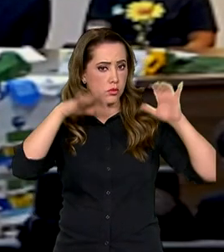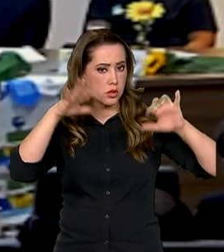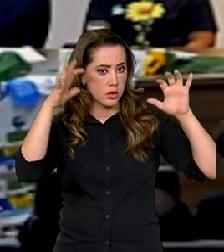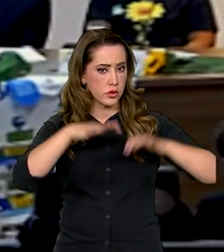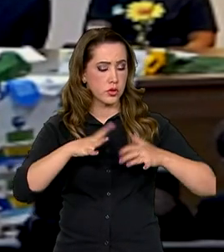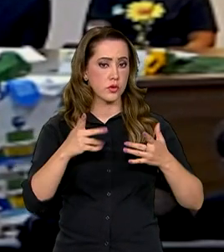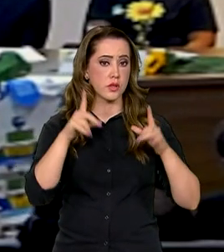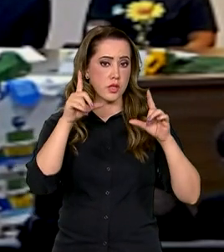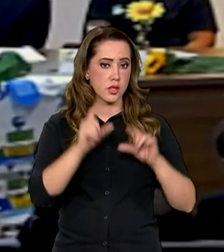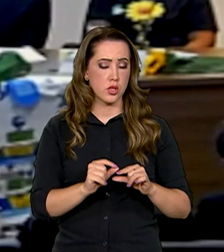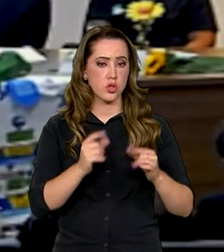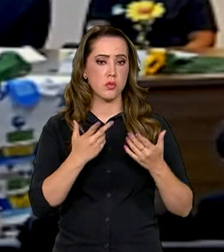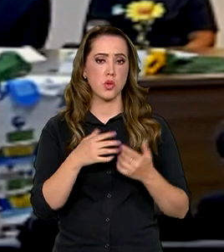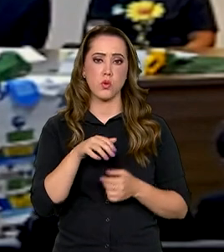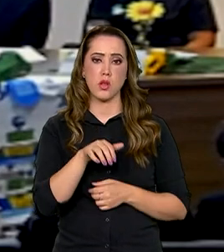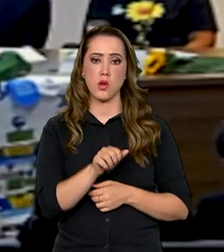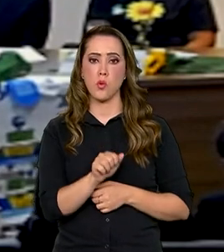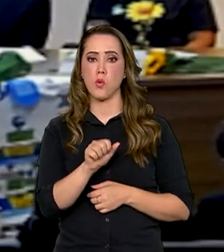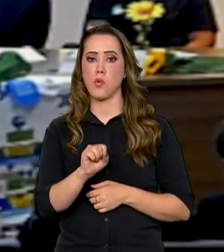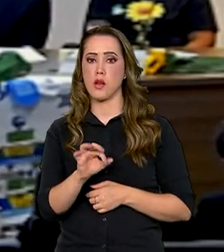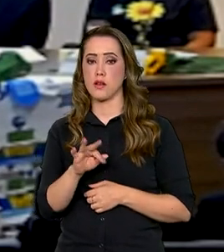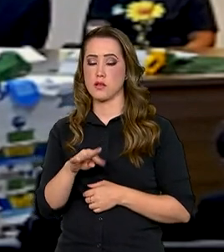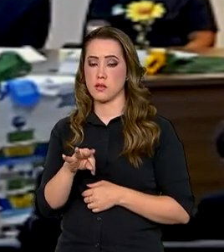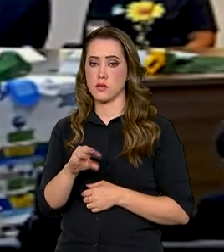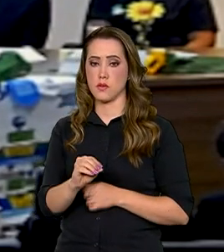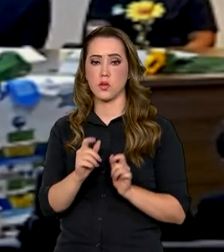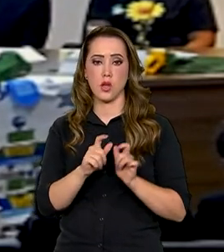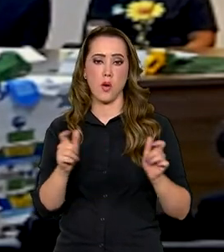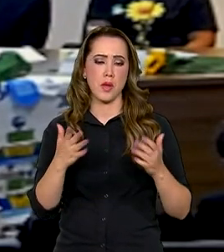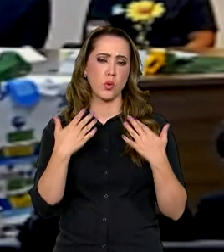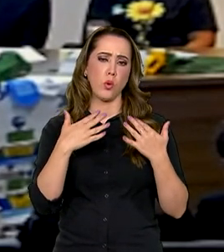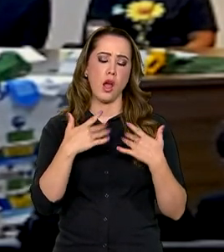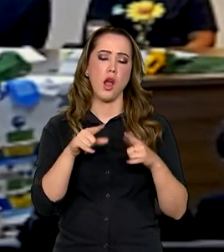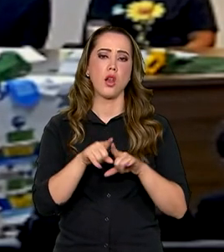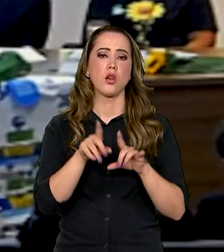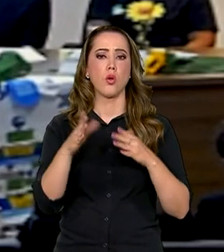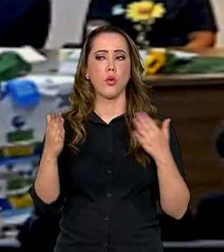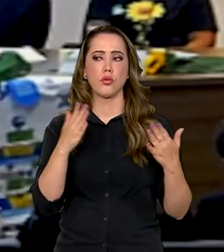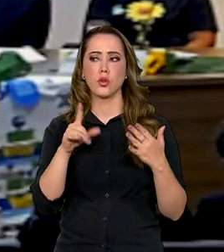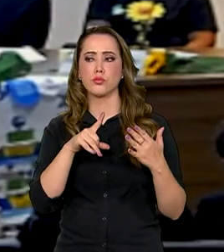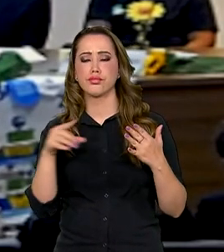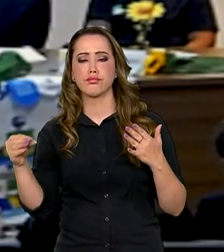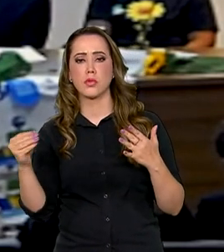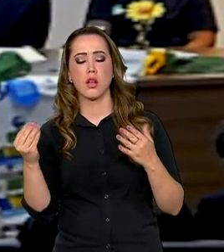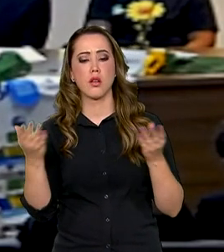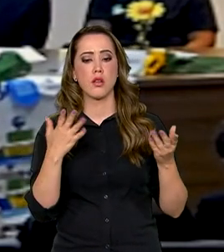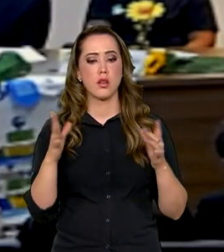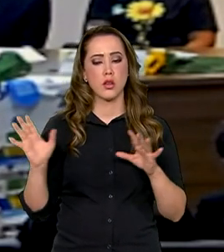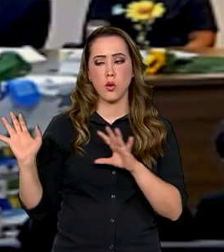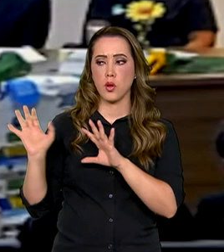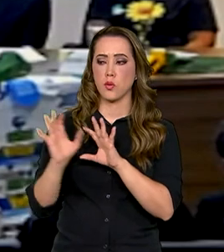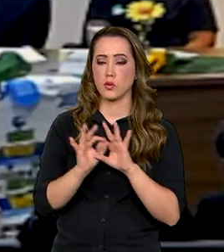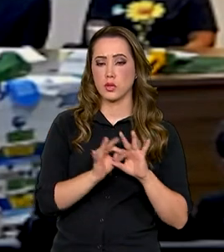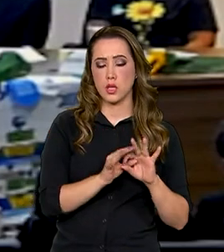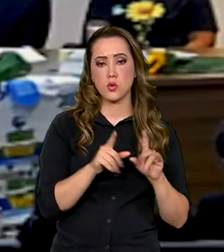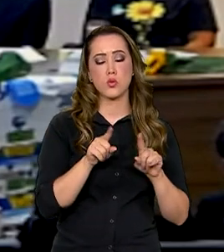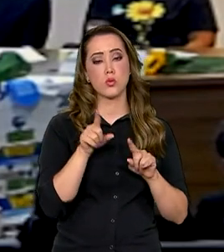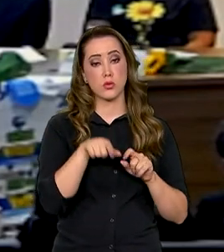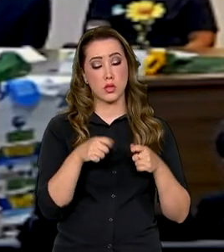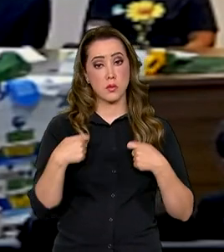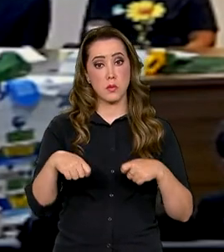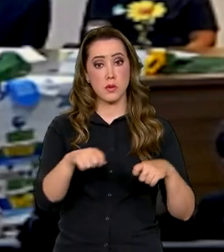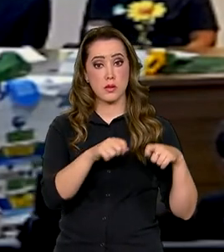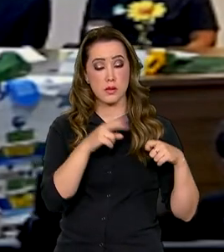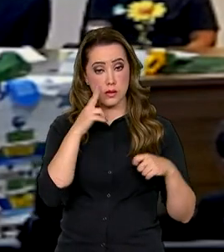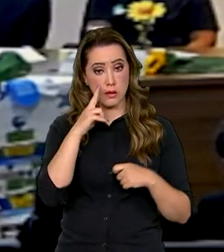de asfalto, que faz, aumenta a temperatura, espelhando essa temperatura. Então, é um conjunto de benefícios que a